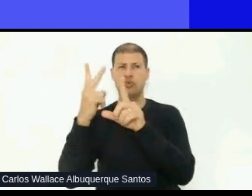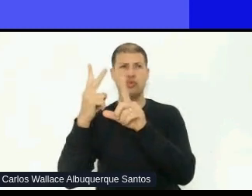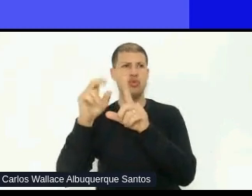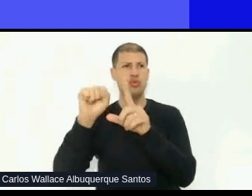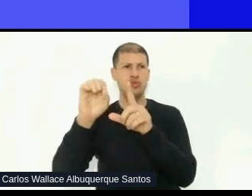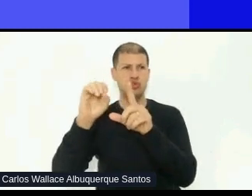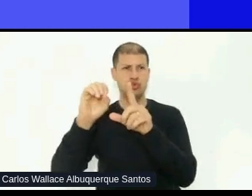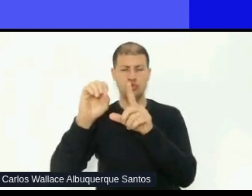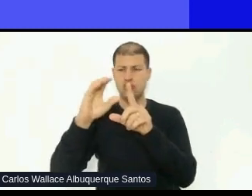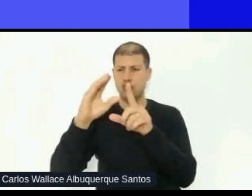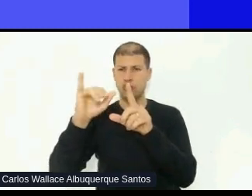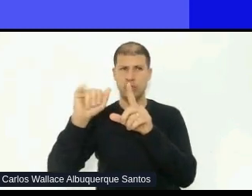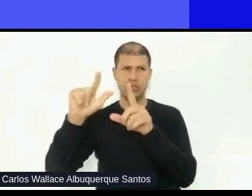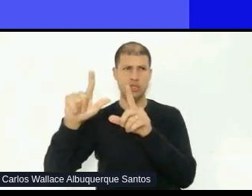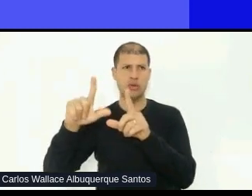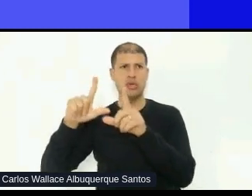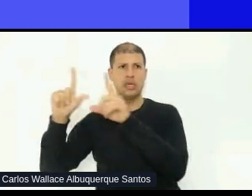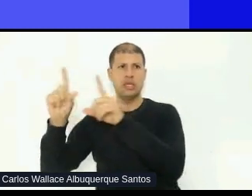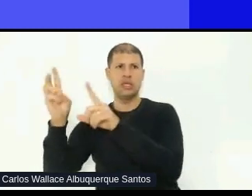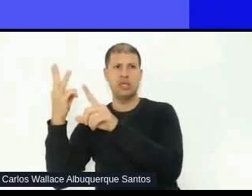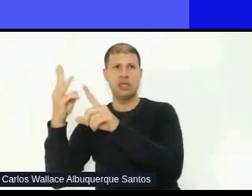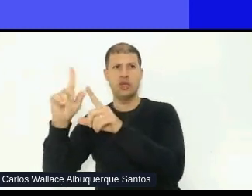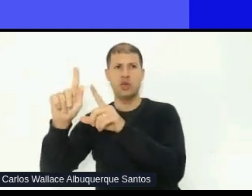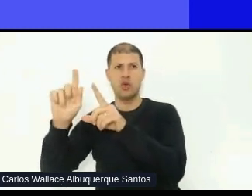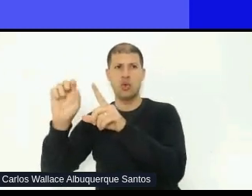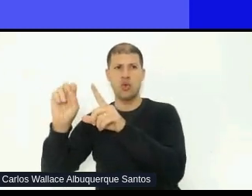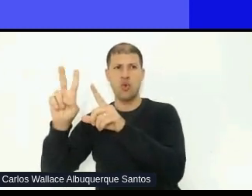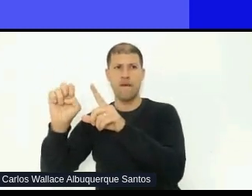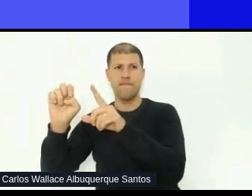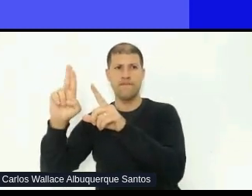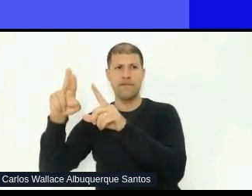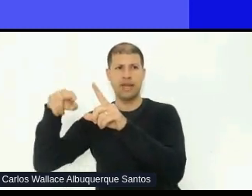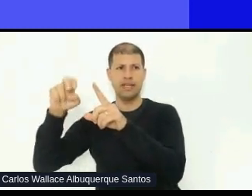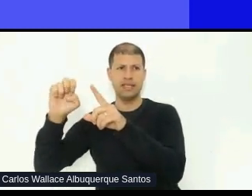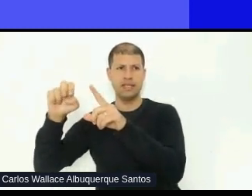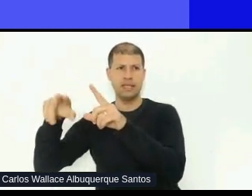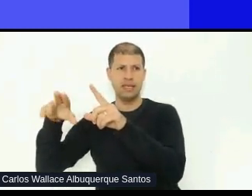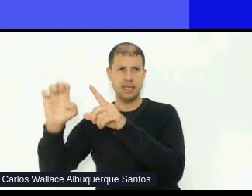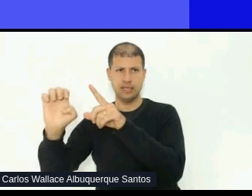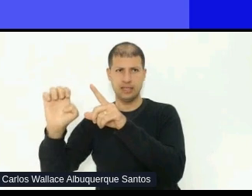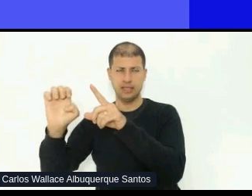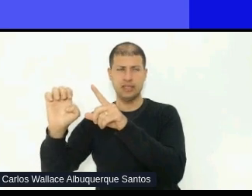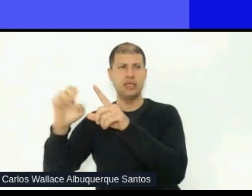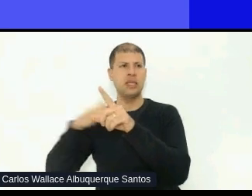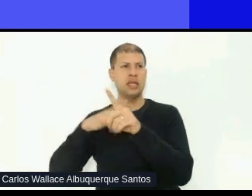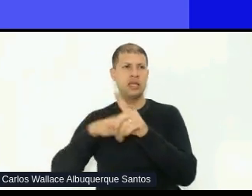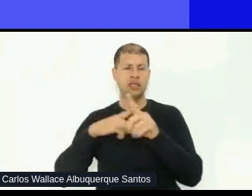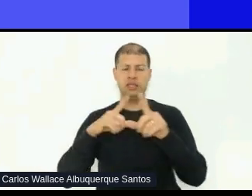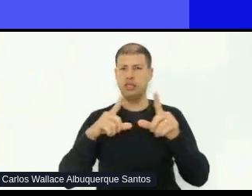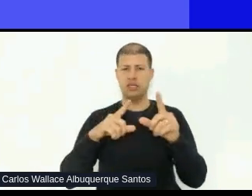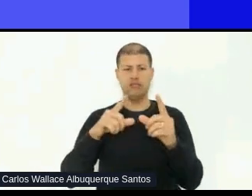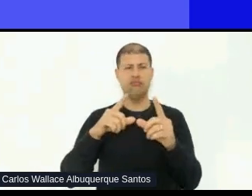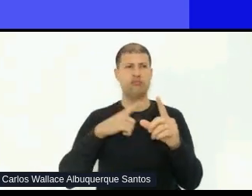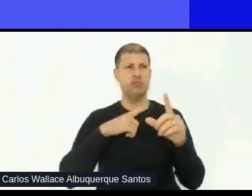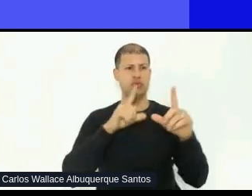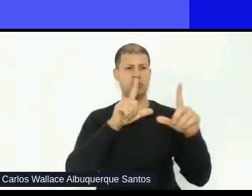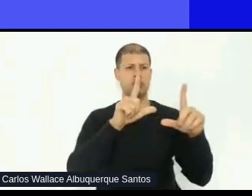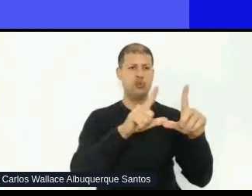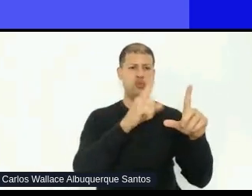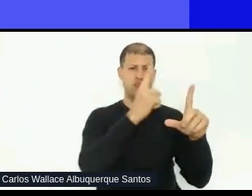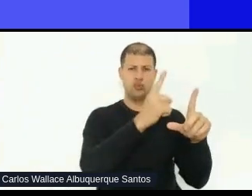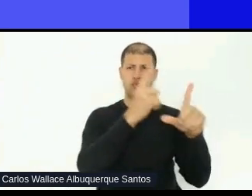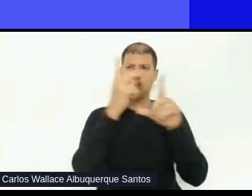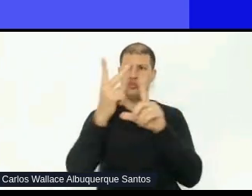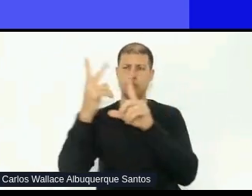aqui, com o fundo mais claro, environment, com uma árvore atrás. Segunda coluna, ocupando o meio do slide, com o número 2, e social, com